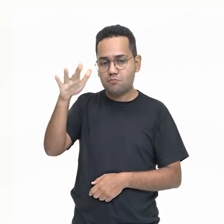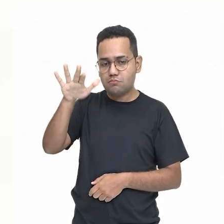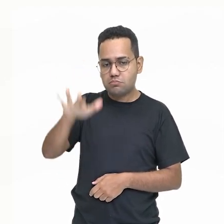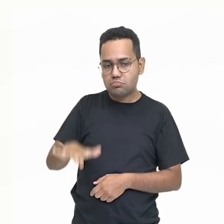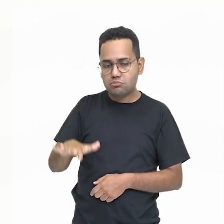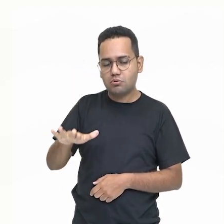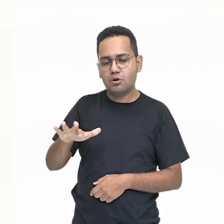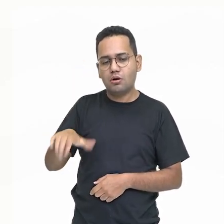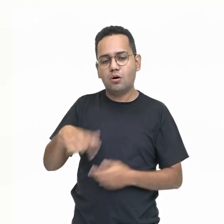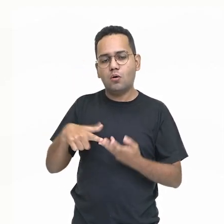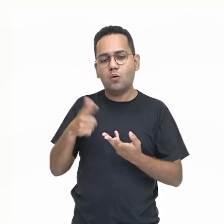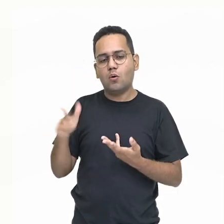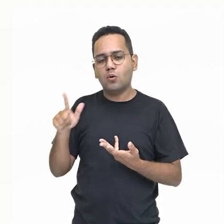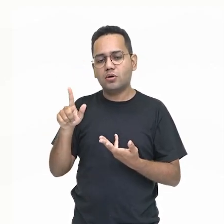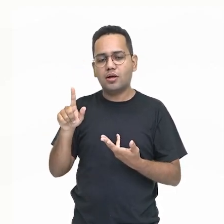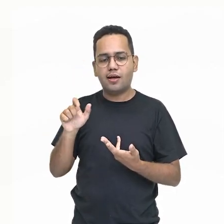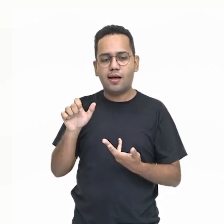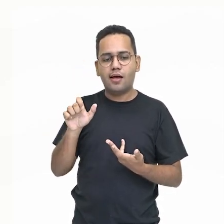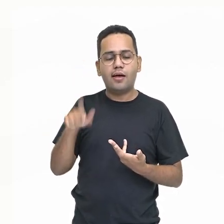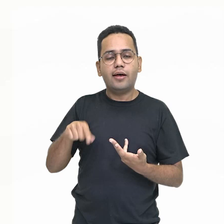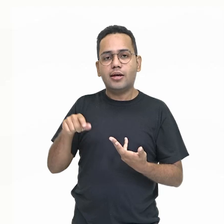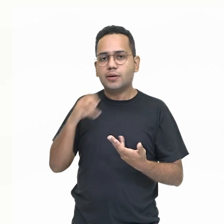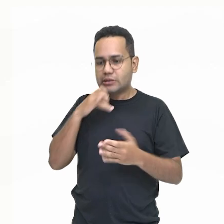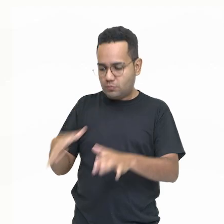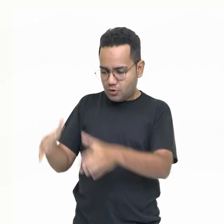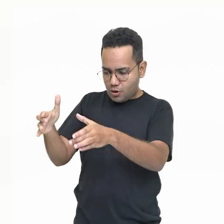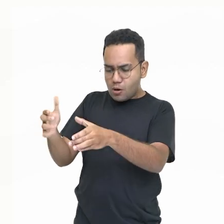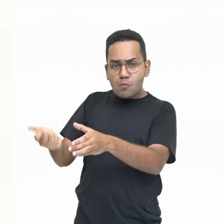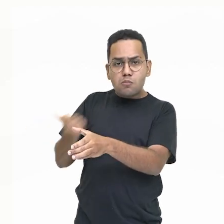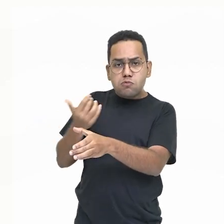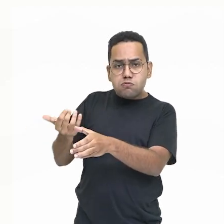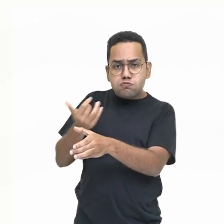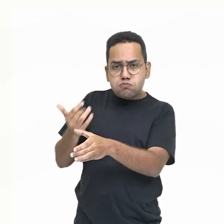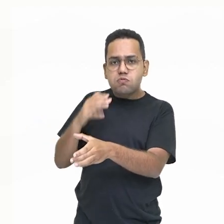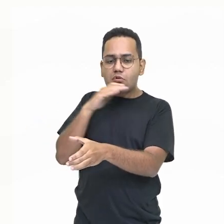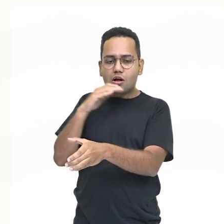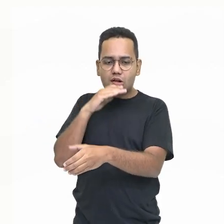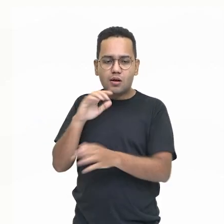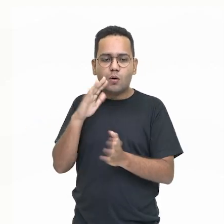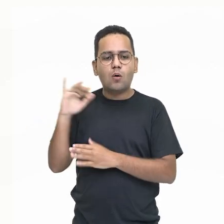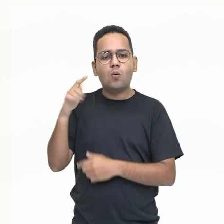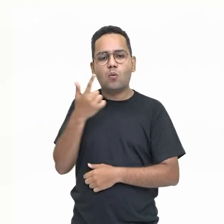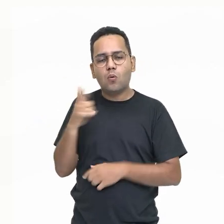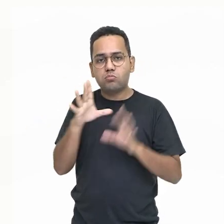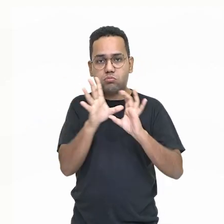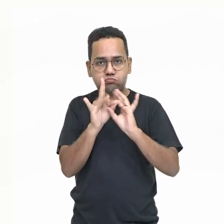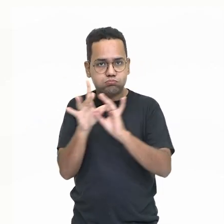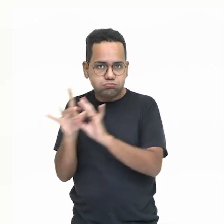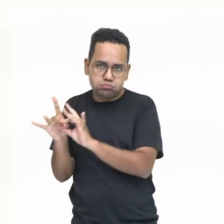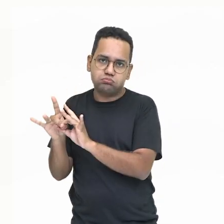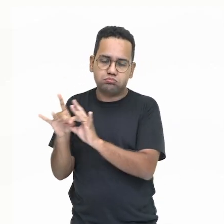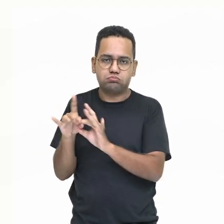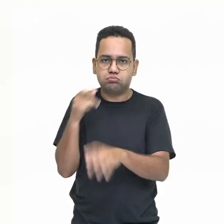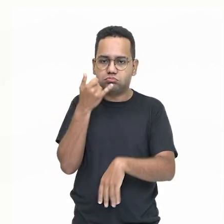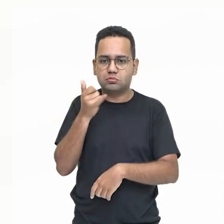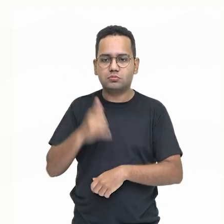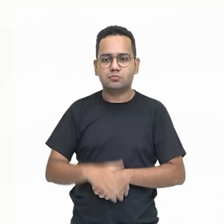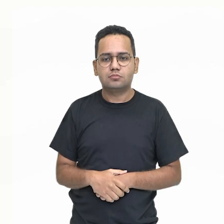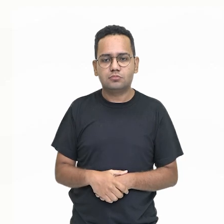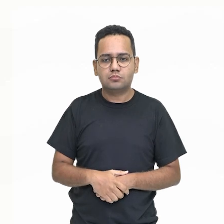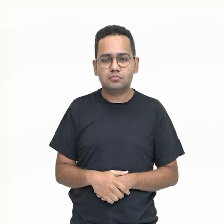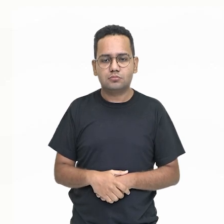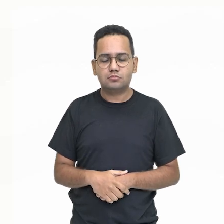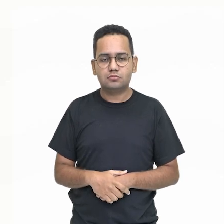aquecedores, os correntes de ar atmosférico, que são esses aí que eu estou falando, sobre,